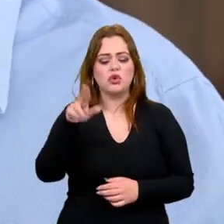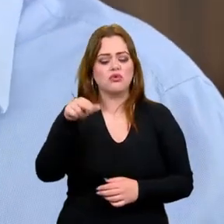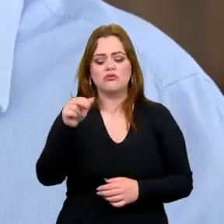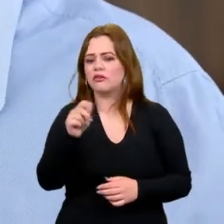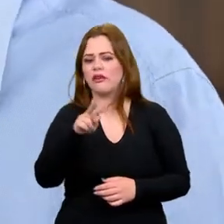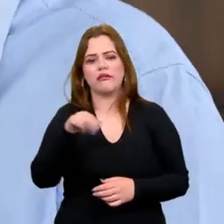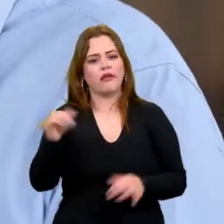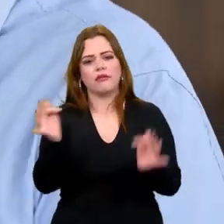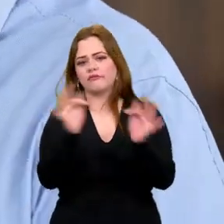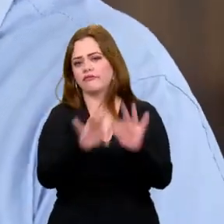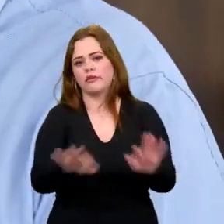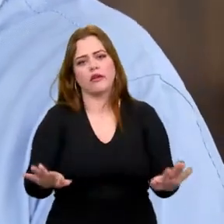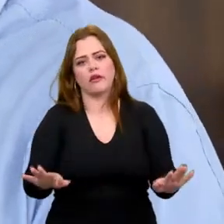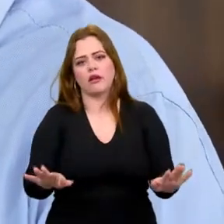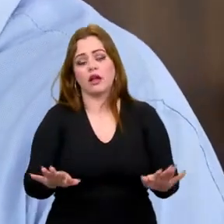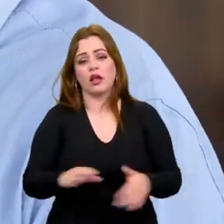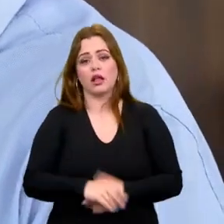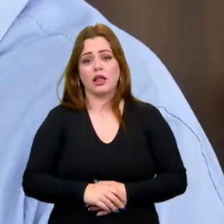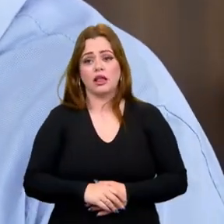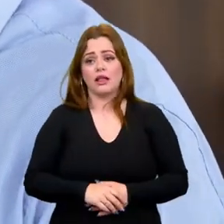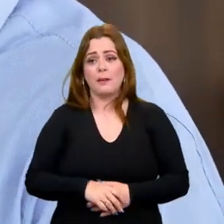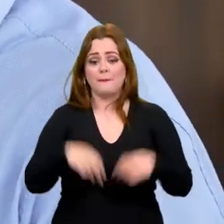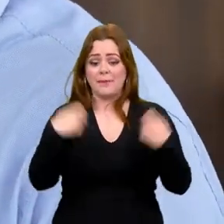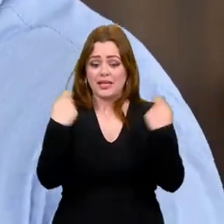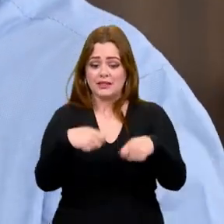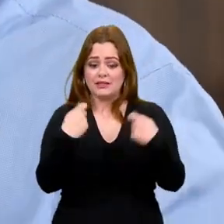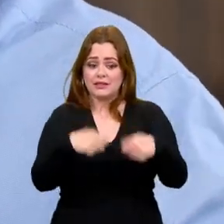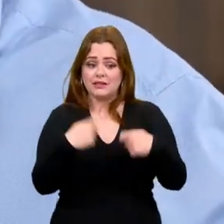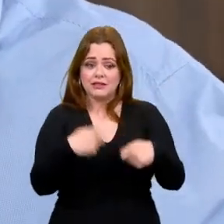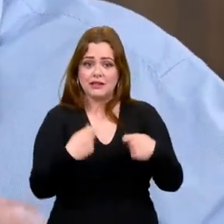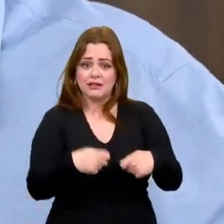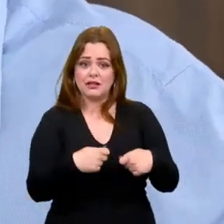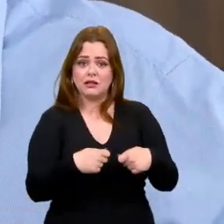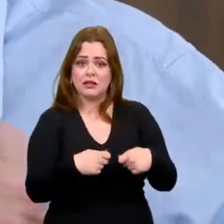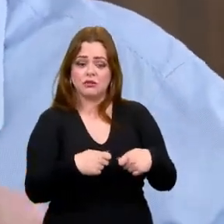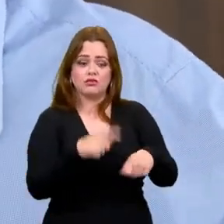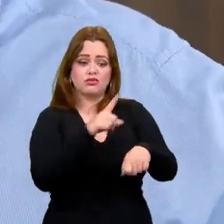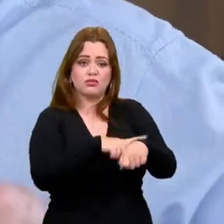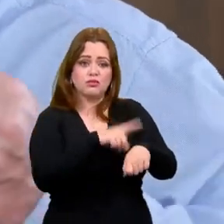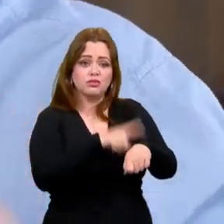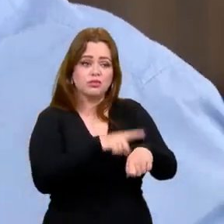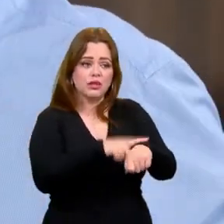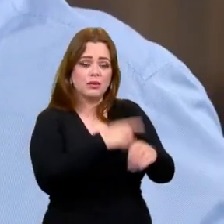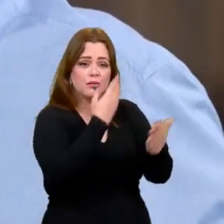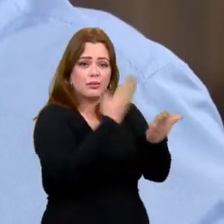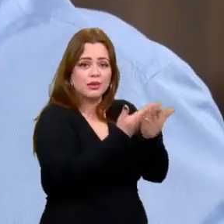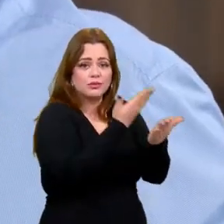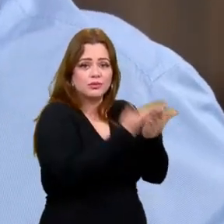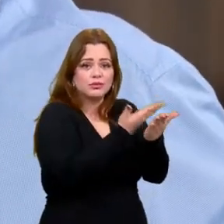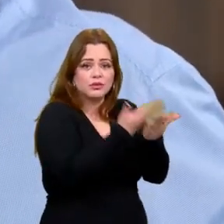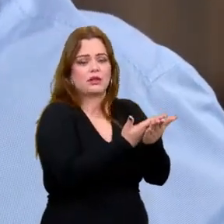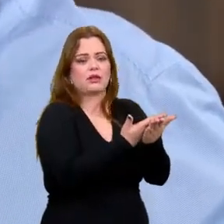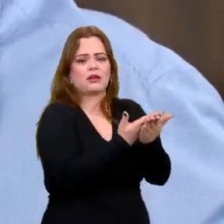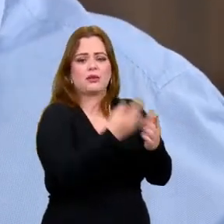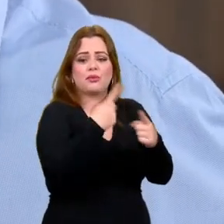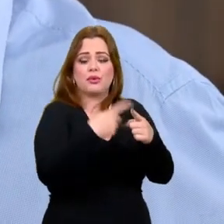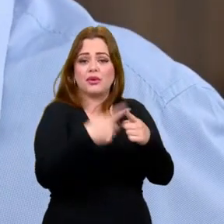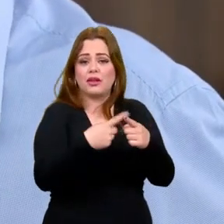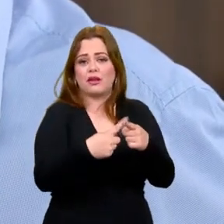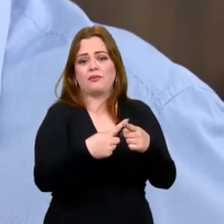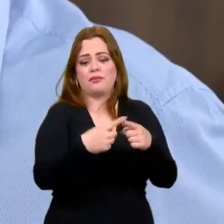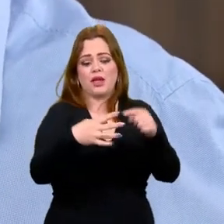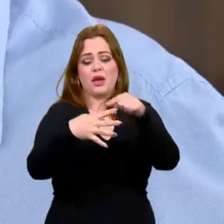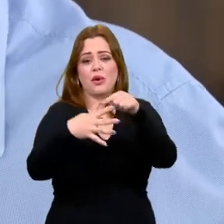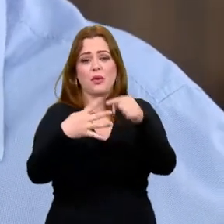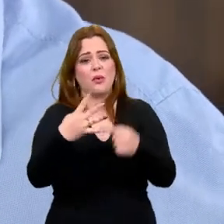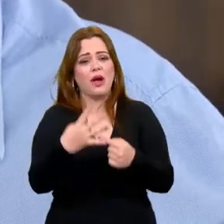tempo para estudar porque esses quatro ou cinco anos que você estudar vai te dar garantia para o resto da vida cara faça